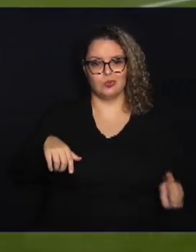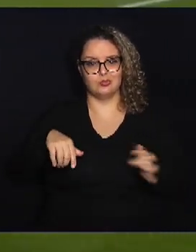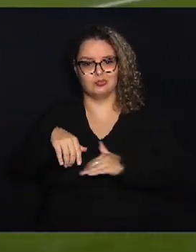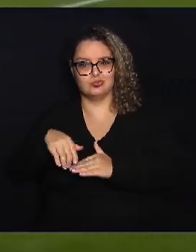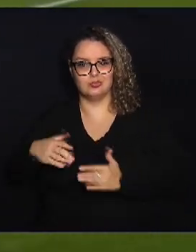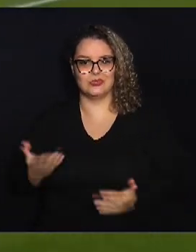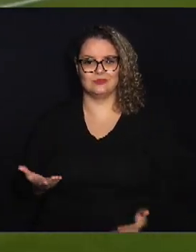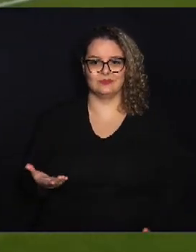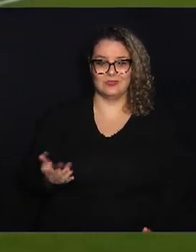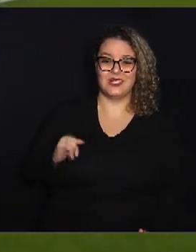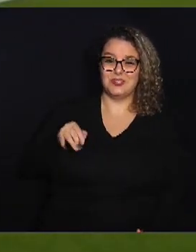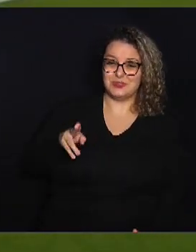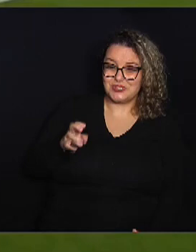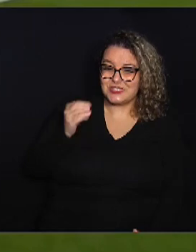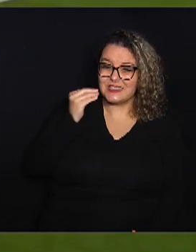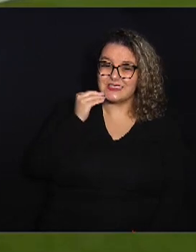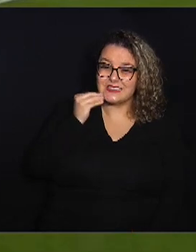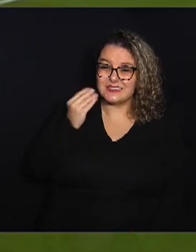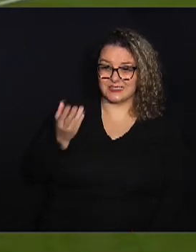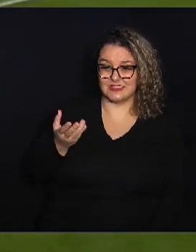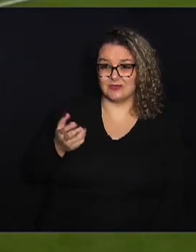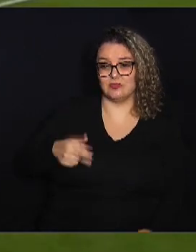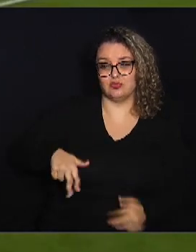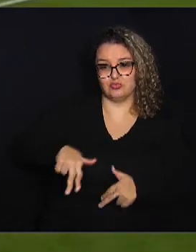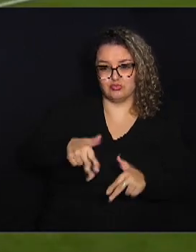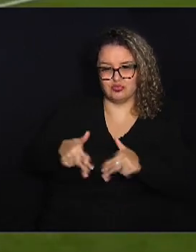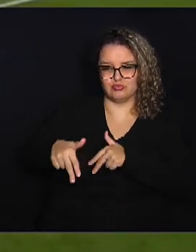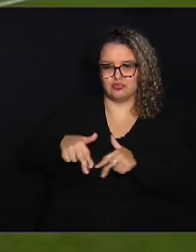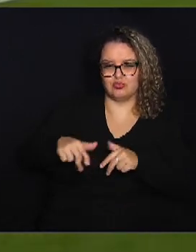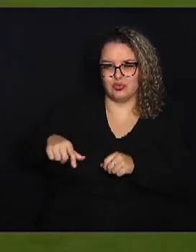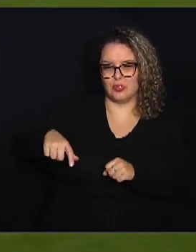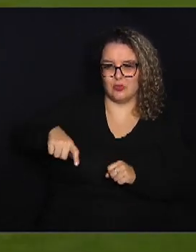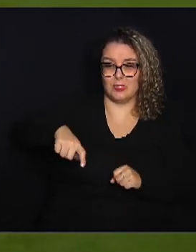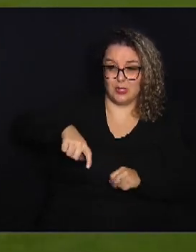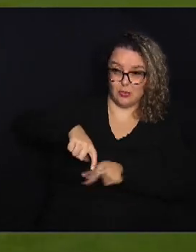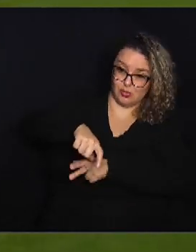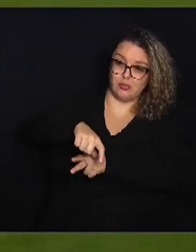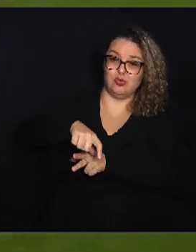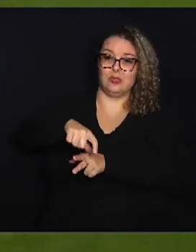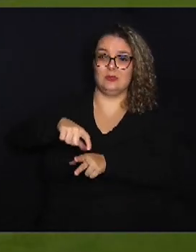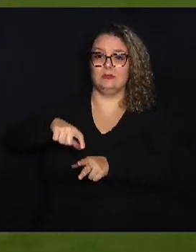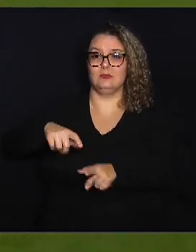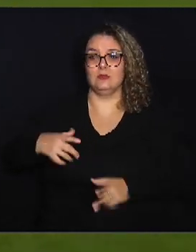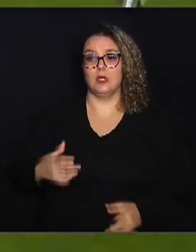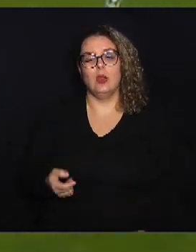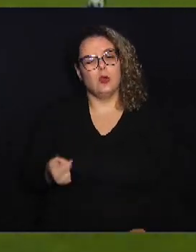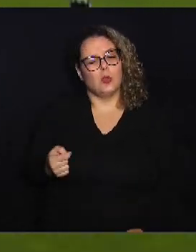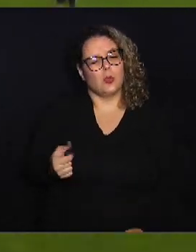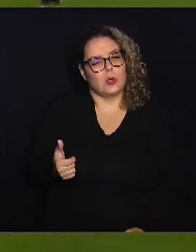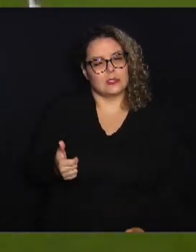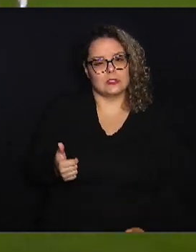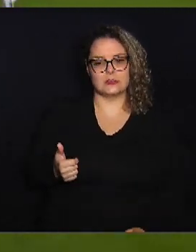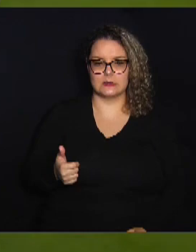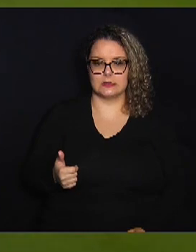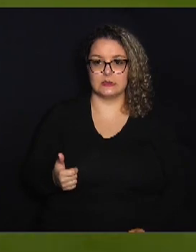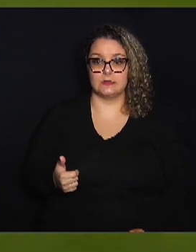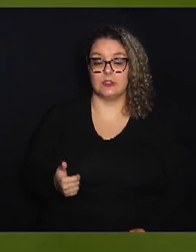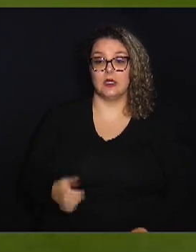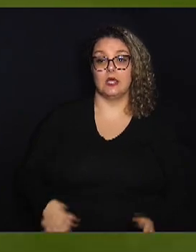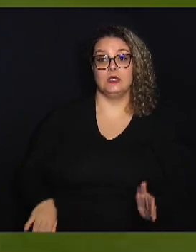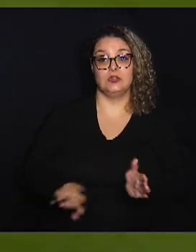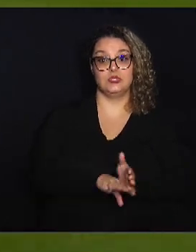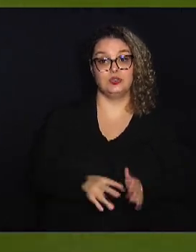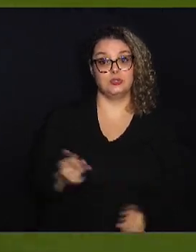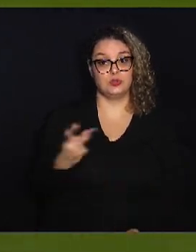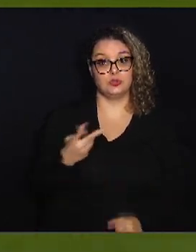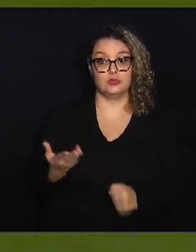Aqui já até que tenta. Faz bela jogada e mete uma paulada, amigo. Quase, hein? E vem o segundo tempo,